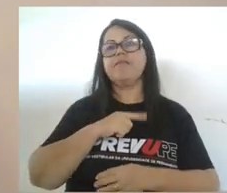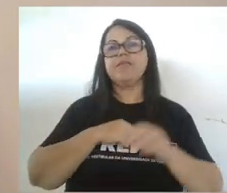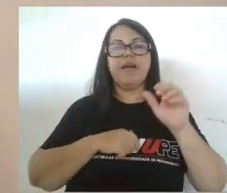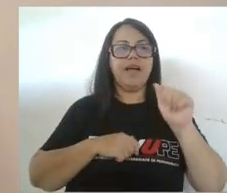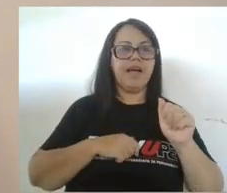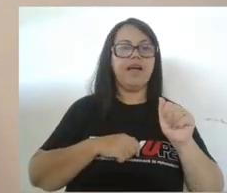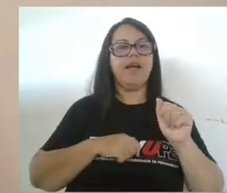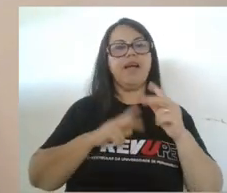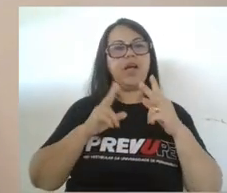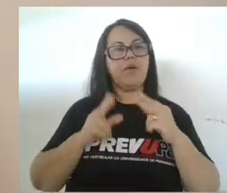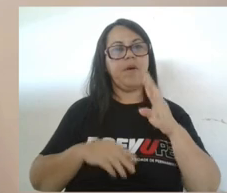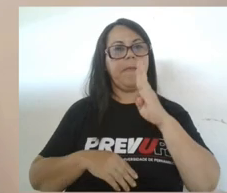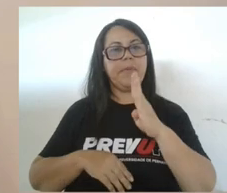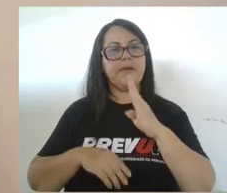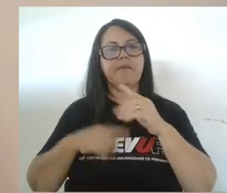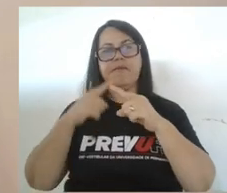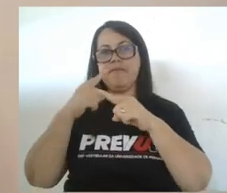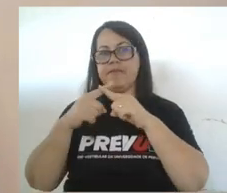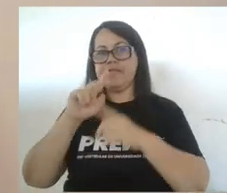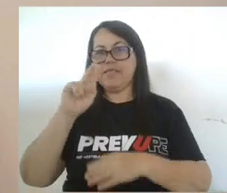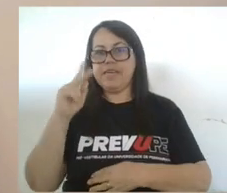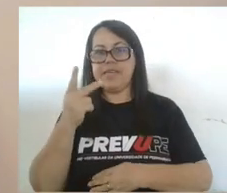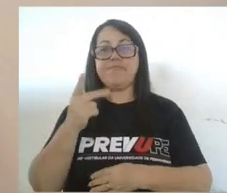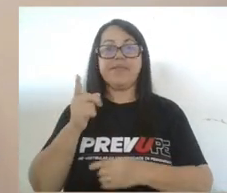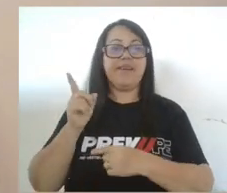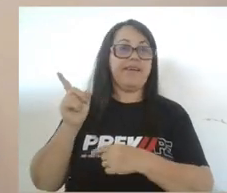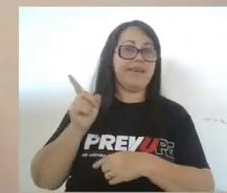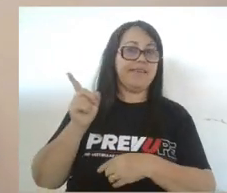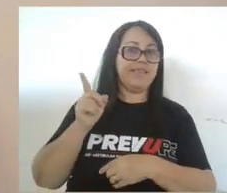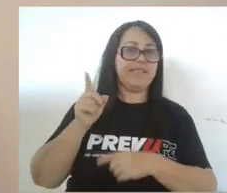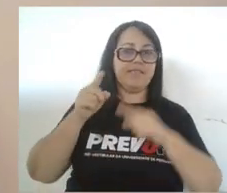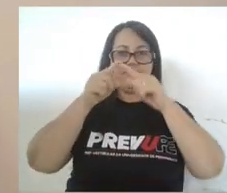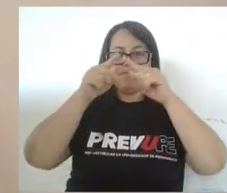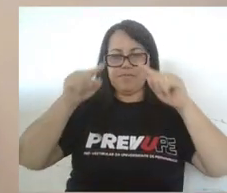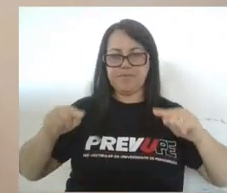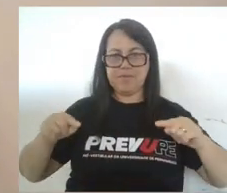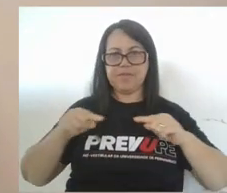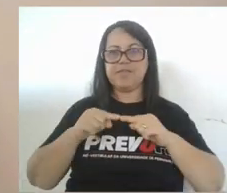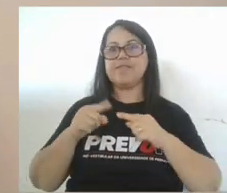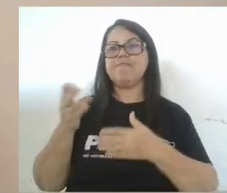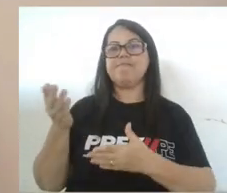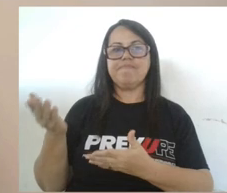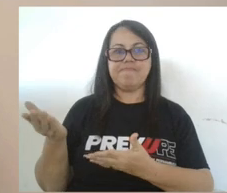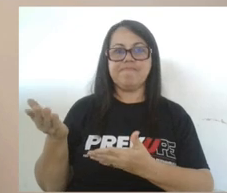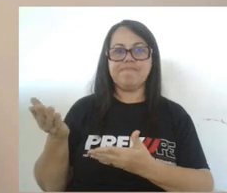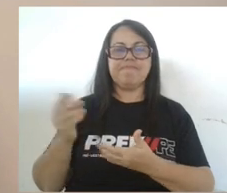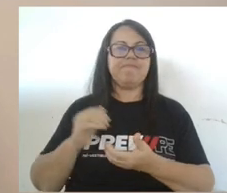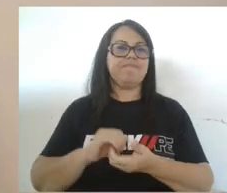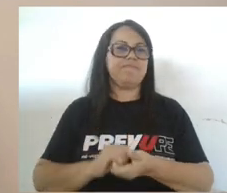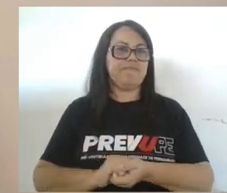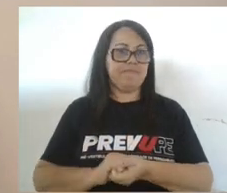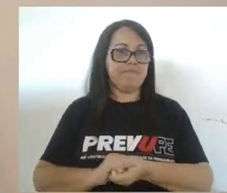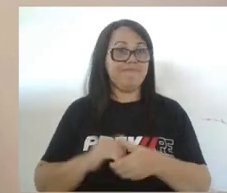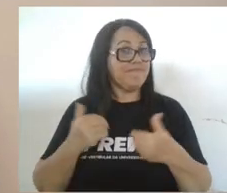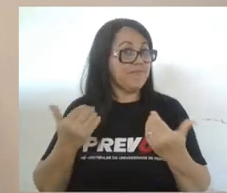base pela altura. E no losango, multiplicamos a diagonal maior pela menor e dividimos por